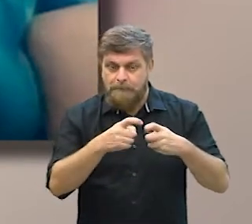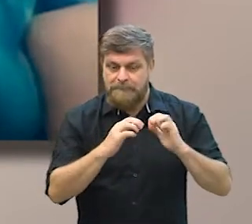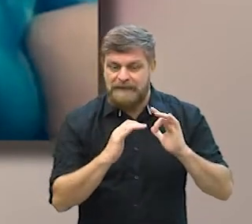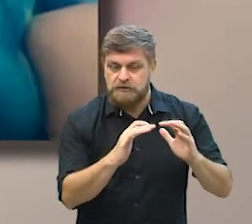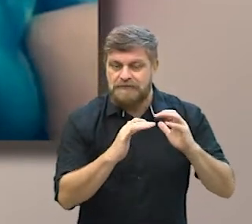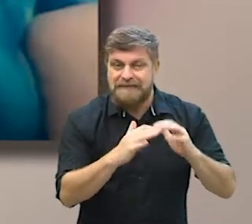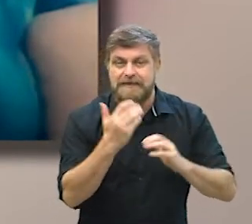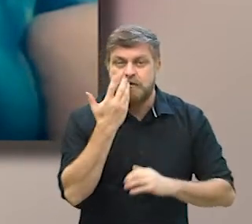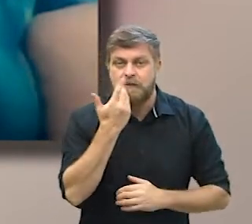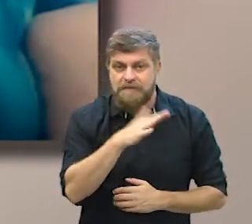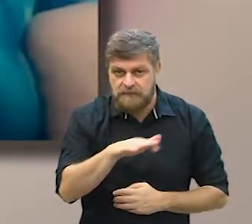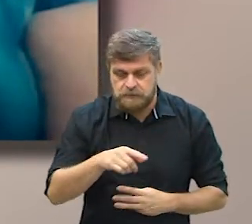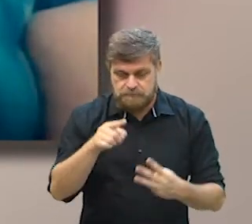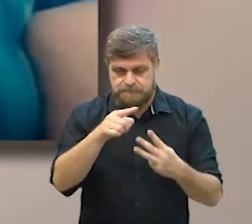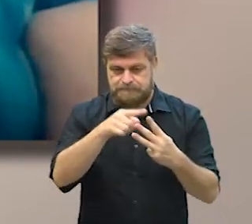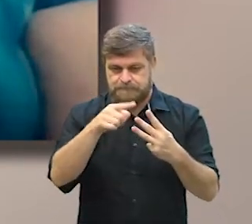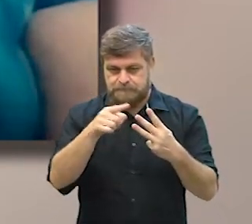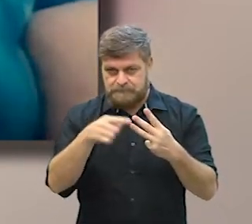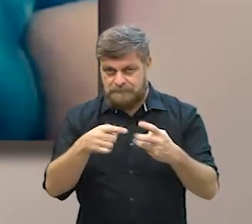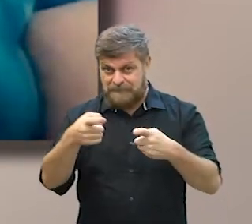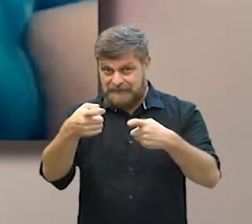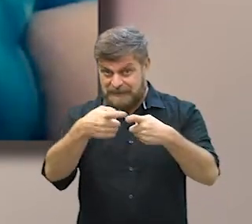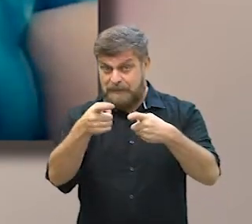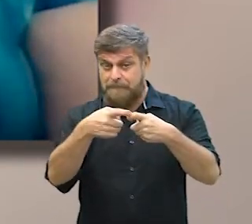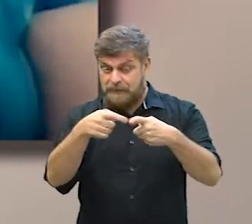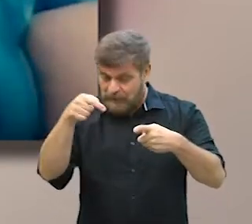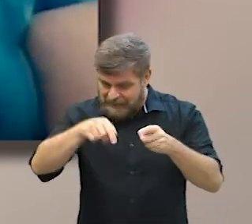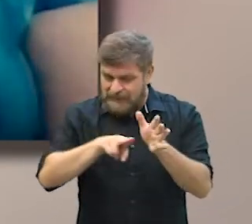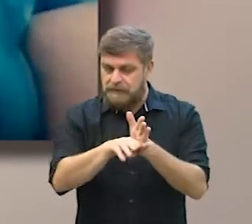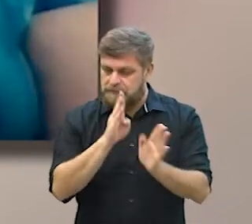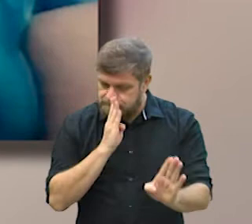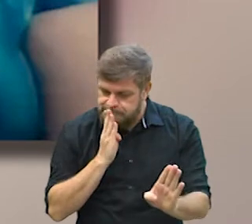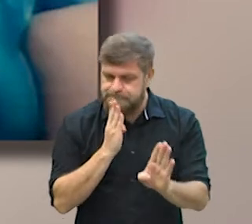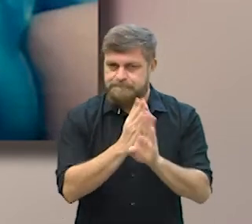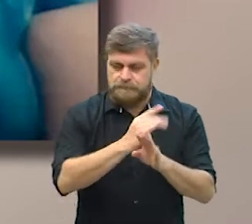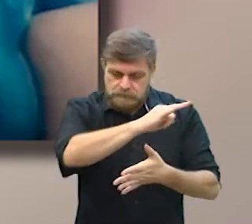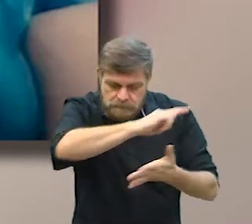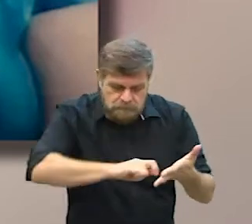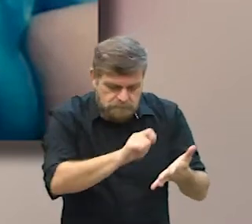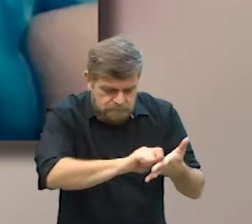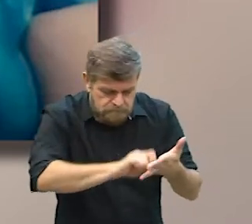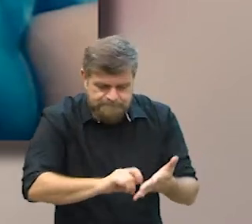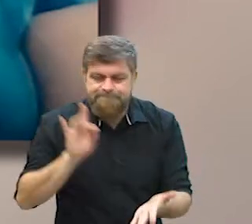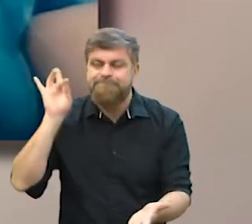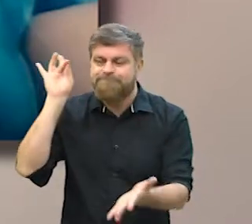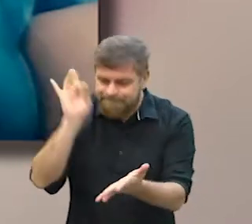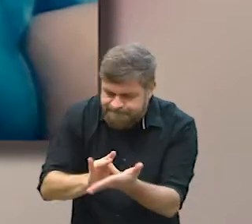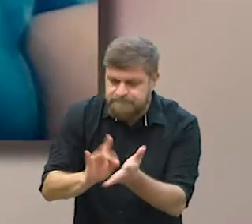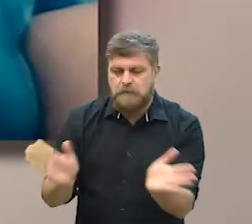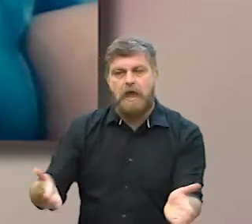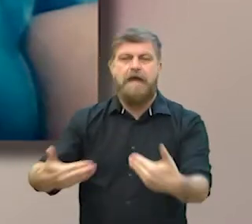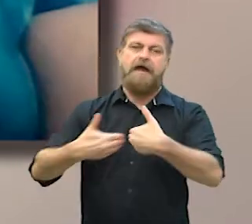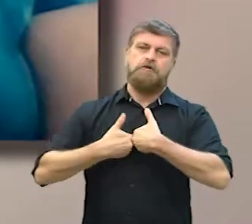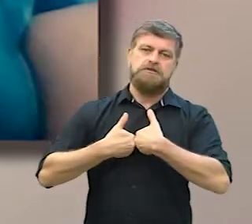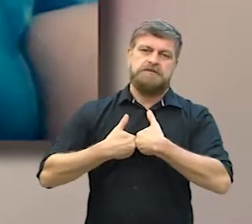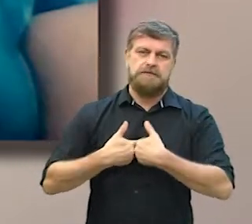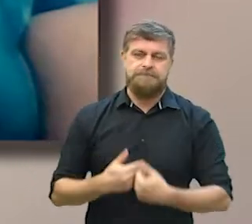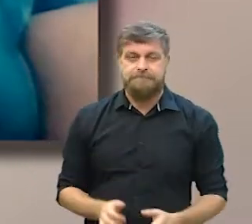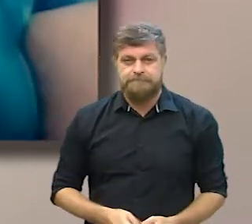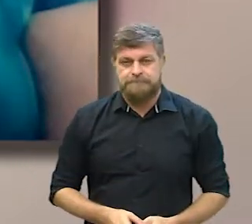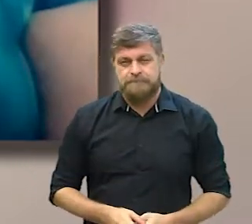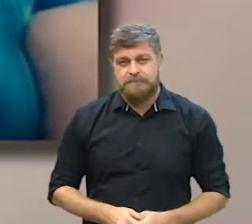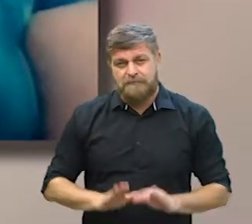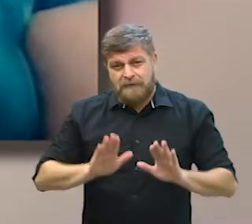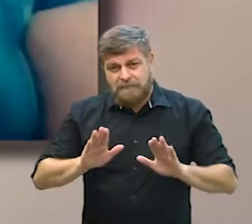mesmo neurologista infantil, né? Então, dessas especialidades da medicina é que faz o